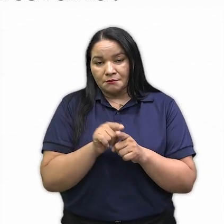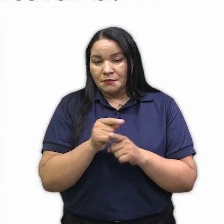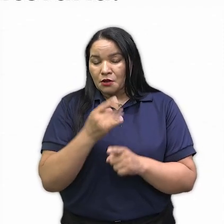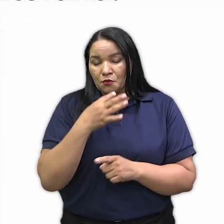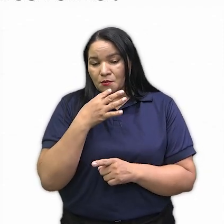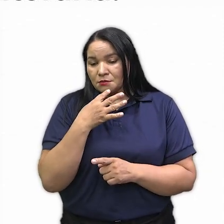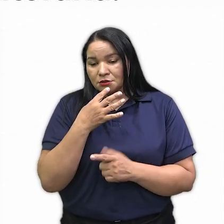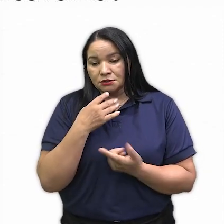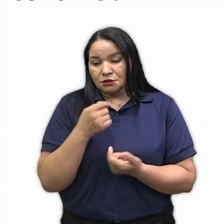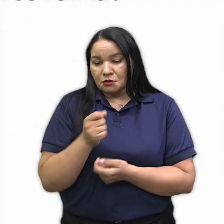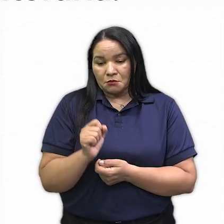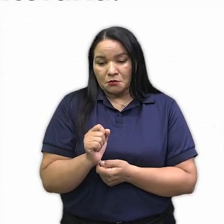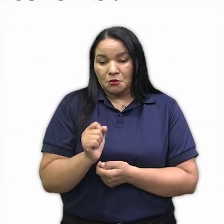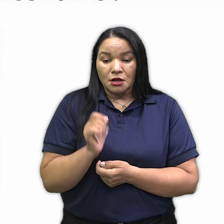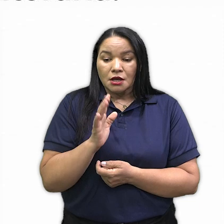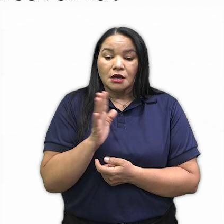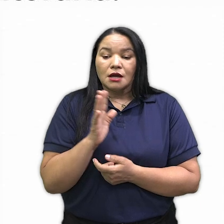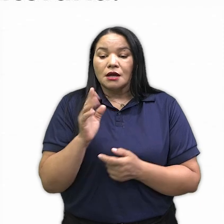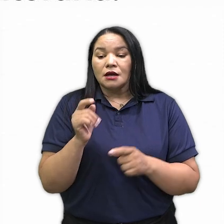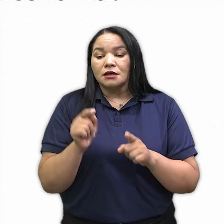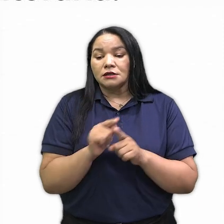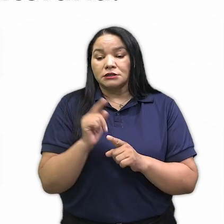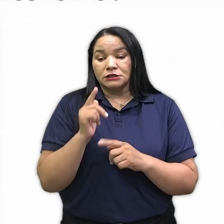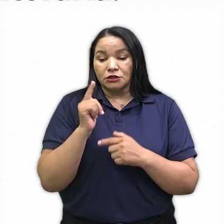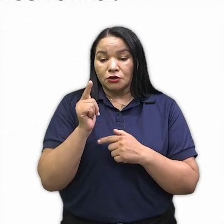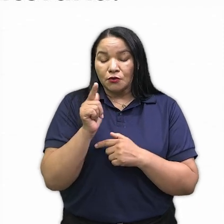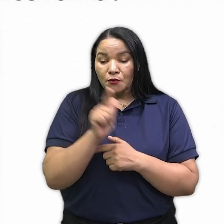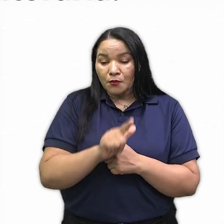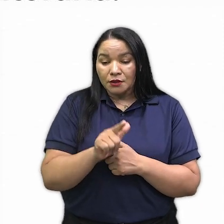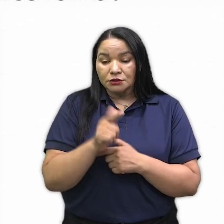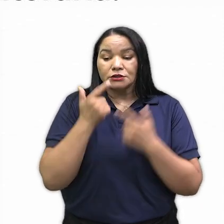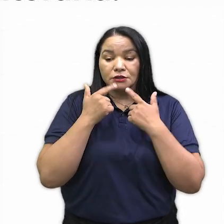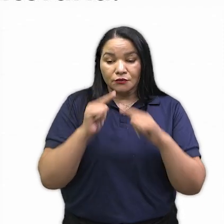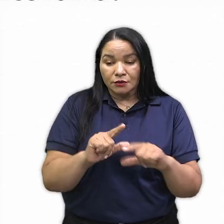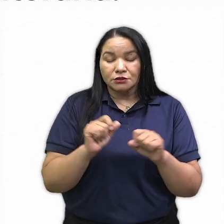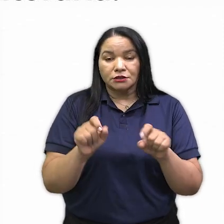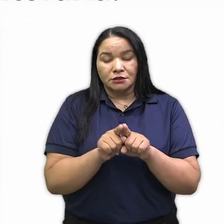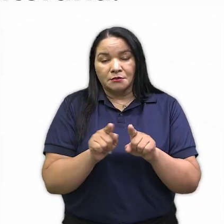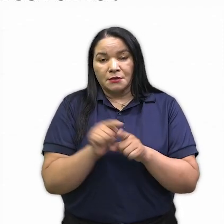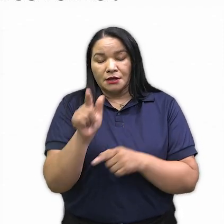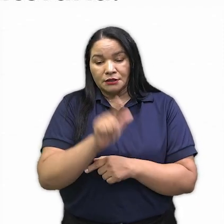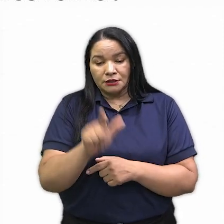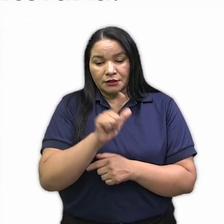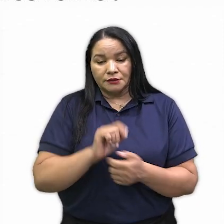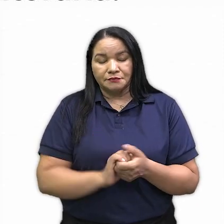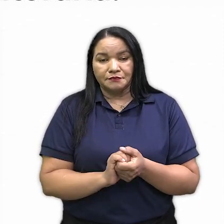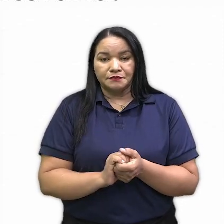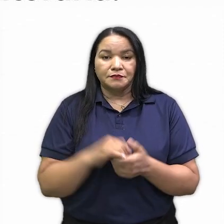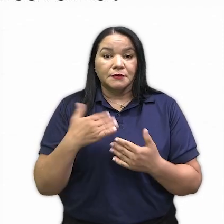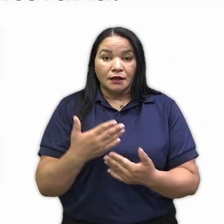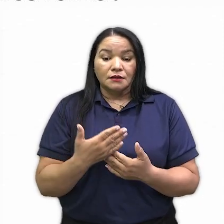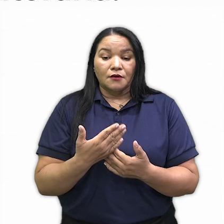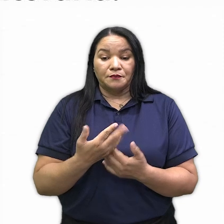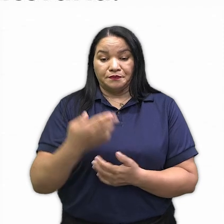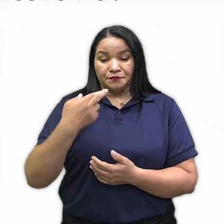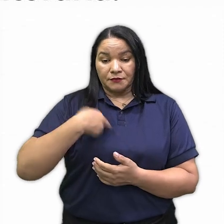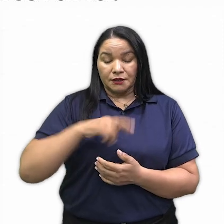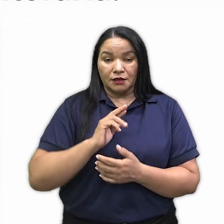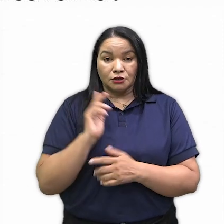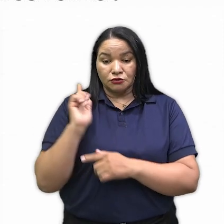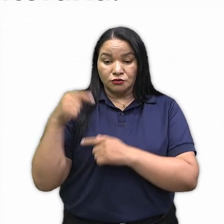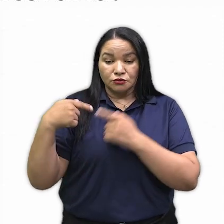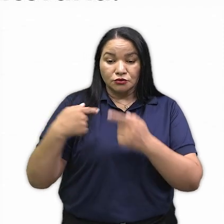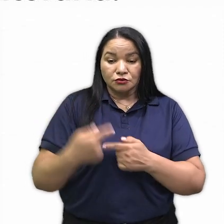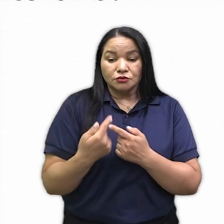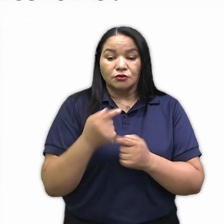conhecida pela sua riqueza linguística e literária. Agora, a herança religiosa dos russos, gente,